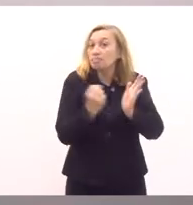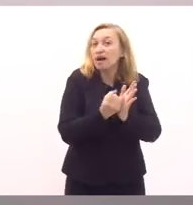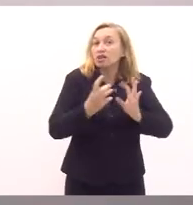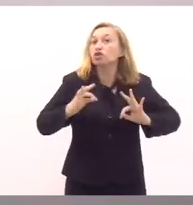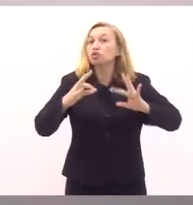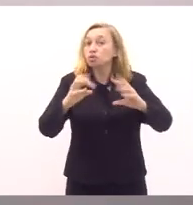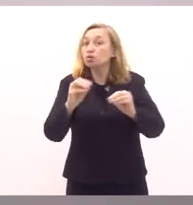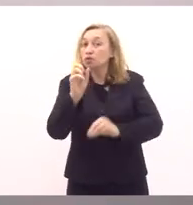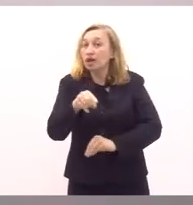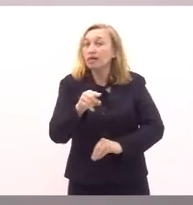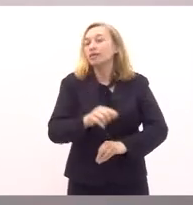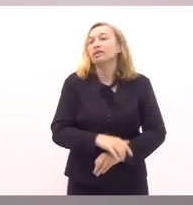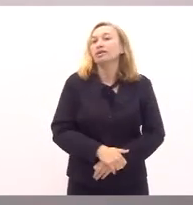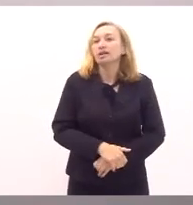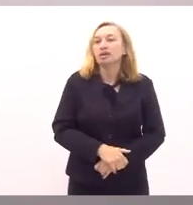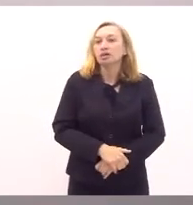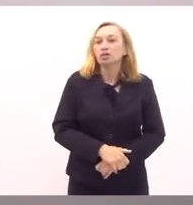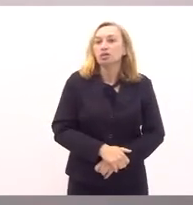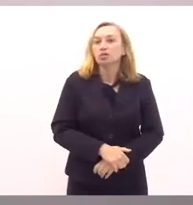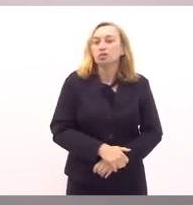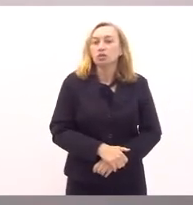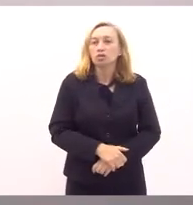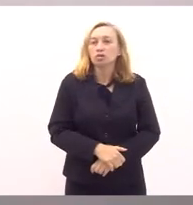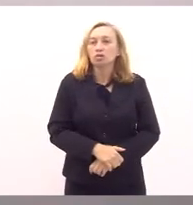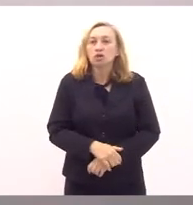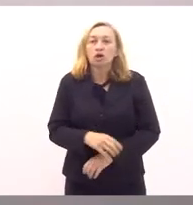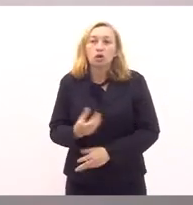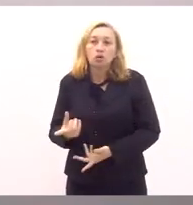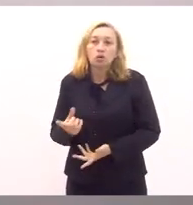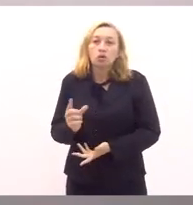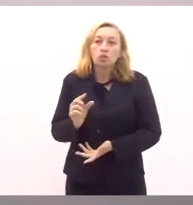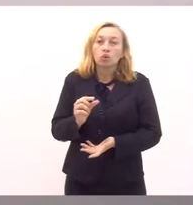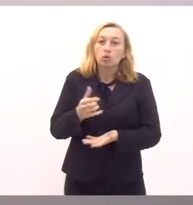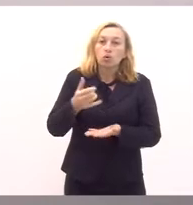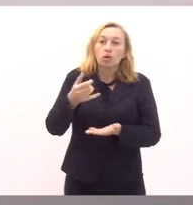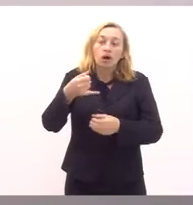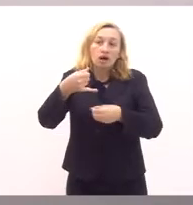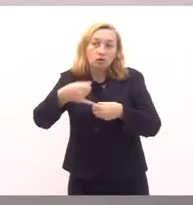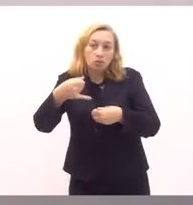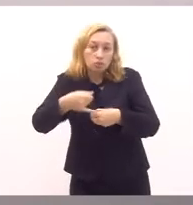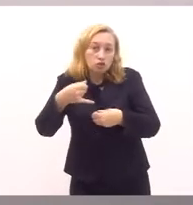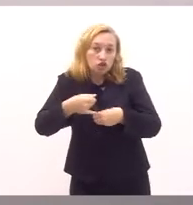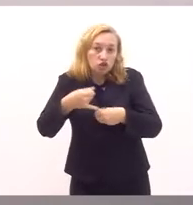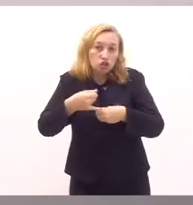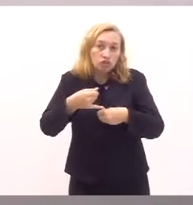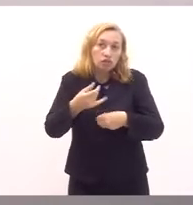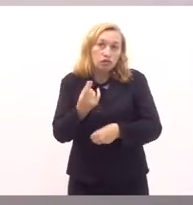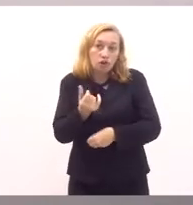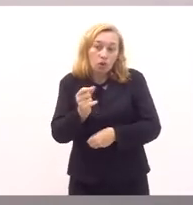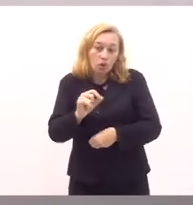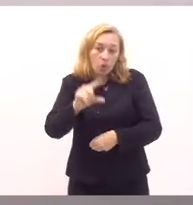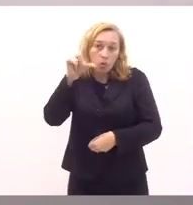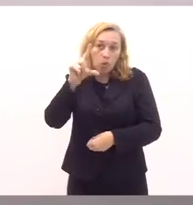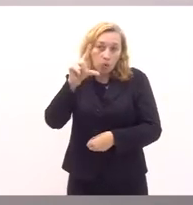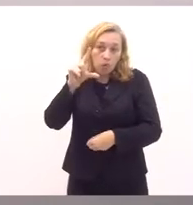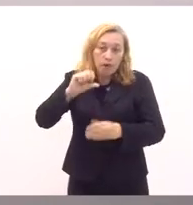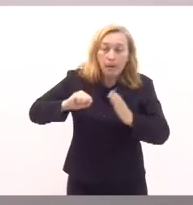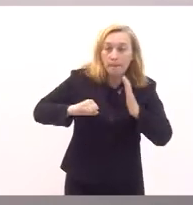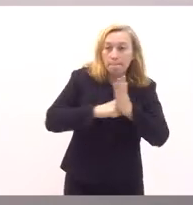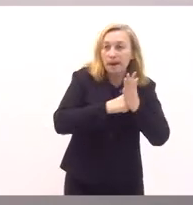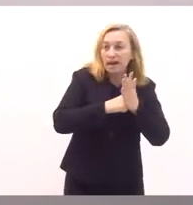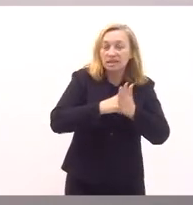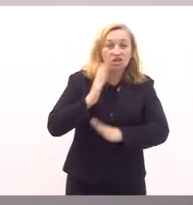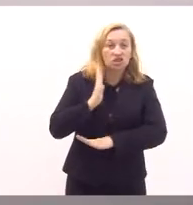né? O aumento da gasolina, o aumento dos combustíveis, impacta diretamente